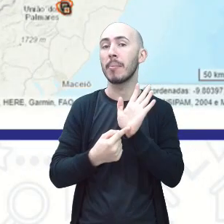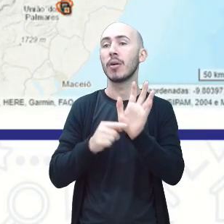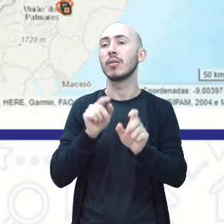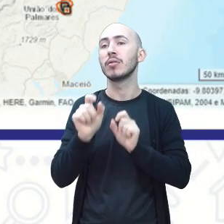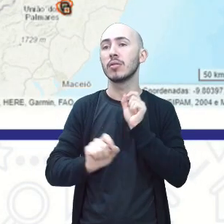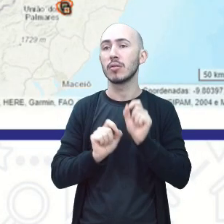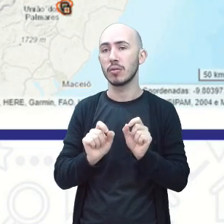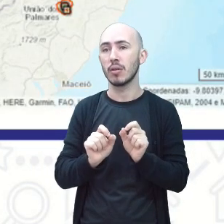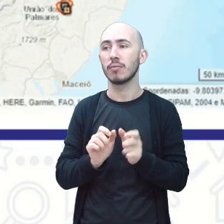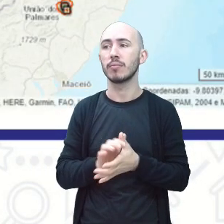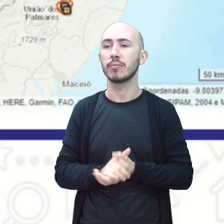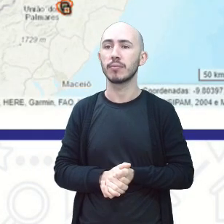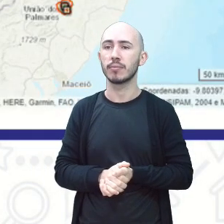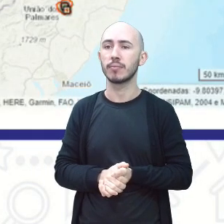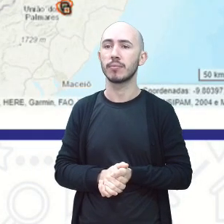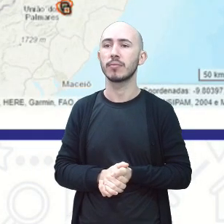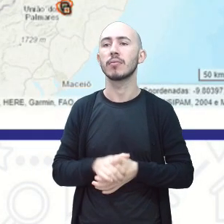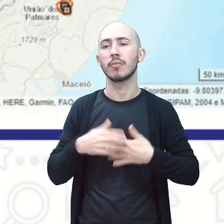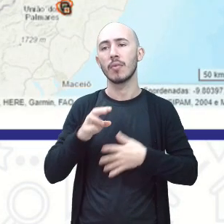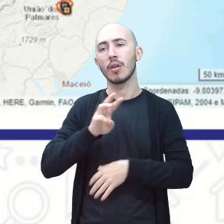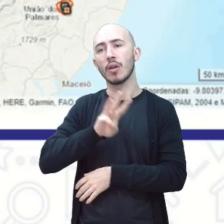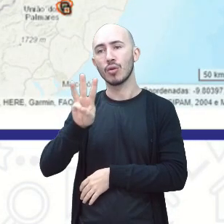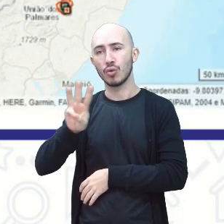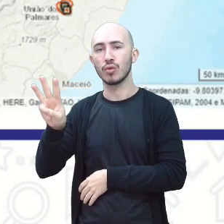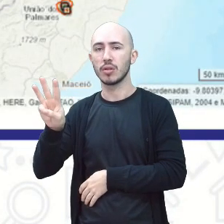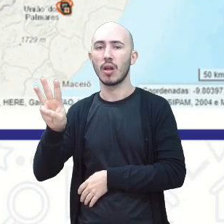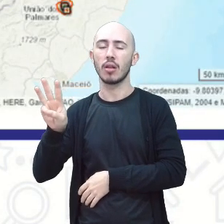que foi retirado, né, desse site aqui, ó,